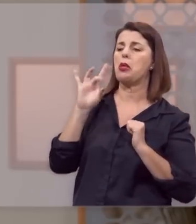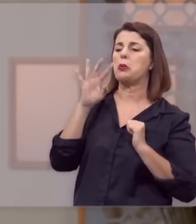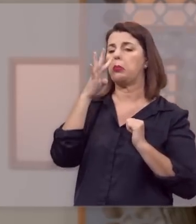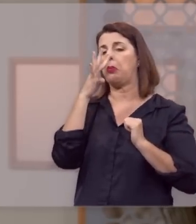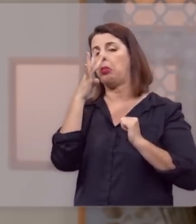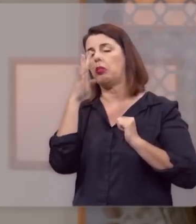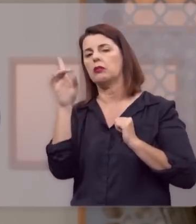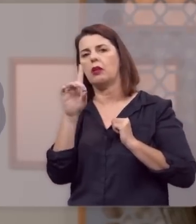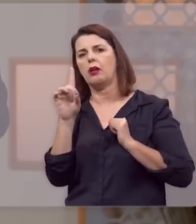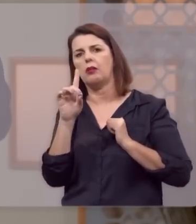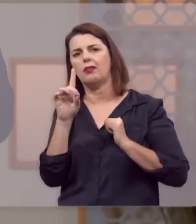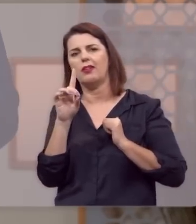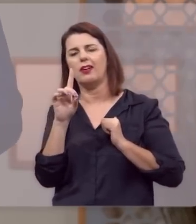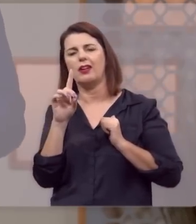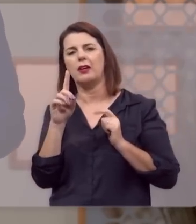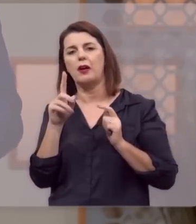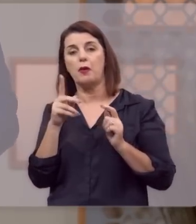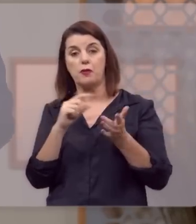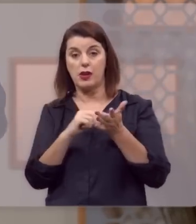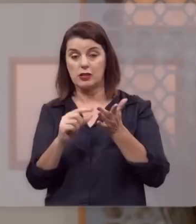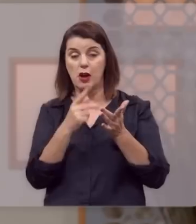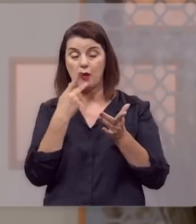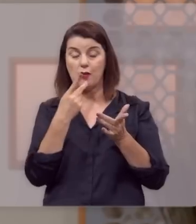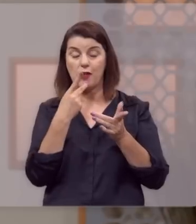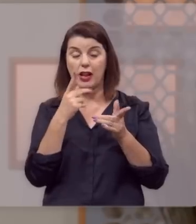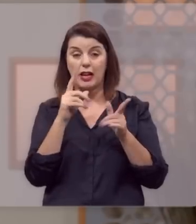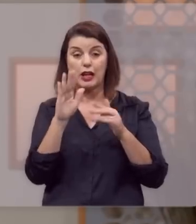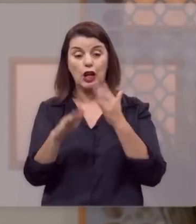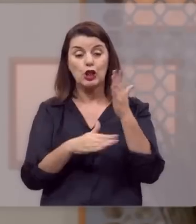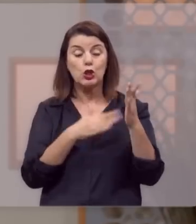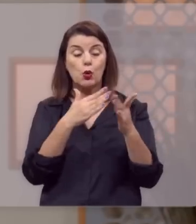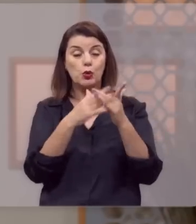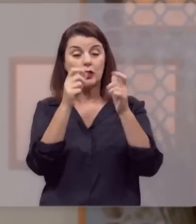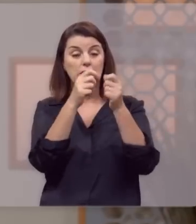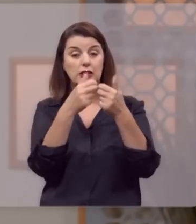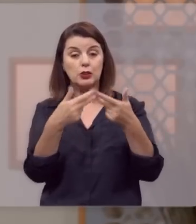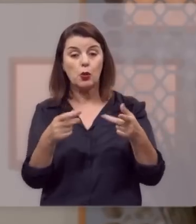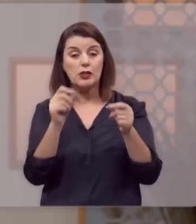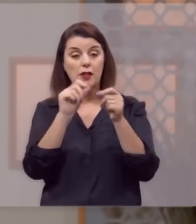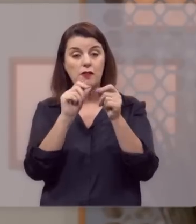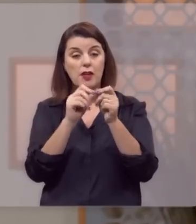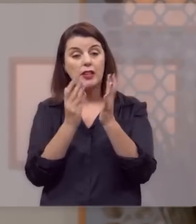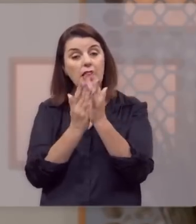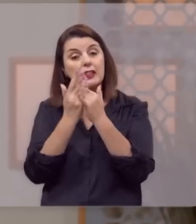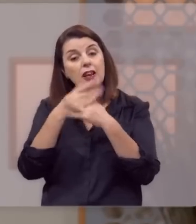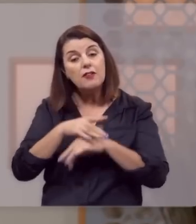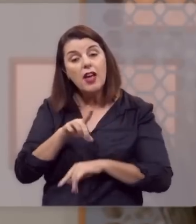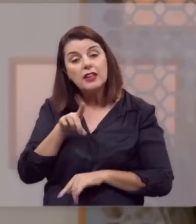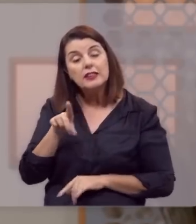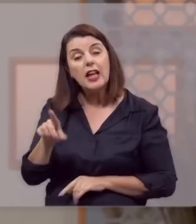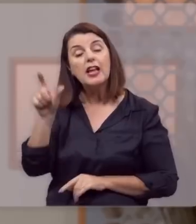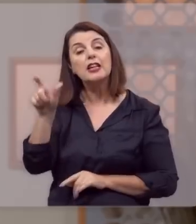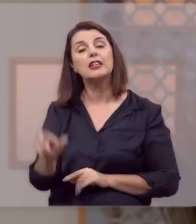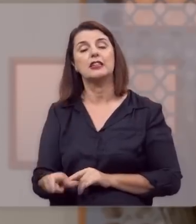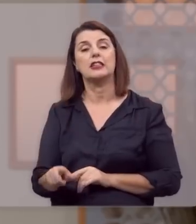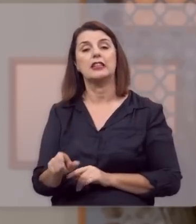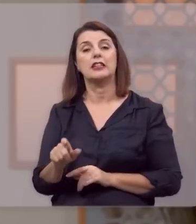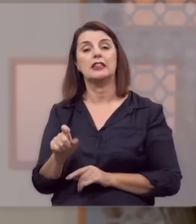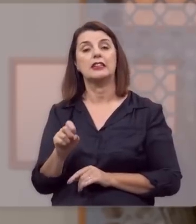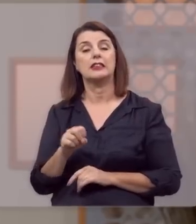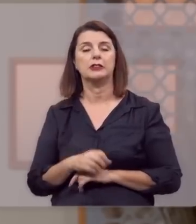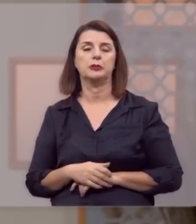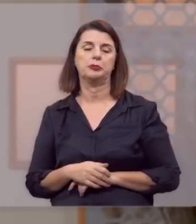coisas foram feitas por intermédio dele e sem ele nada do que foi feito se fez. Isso é